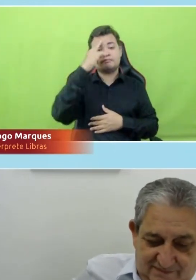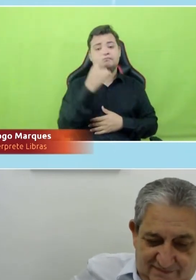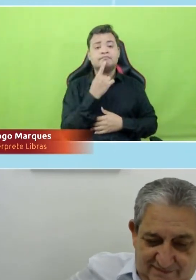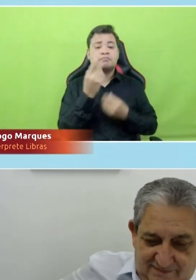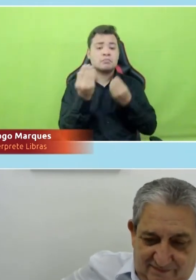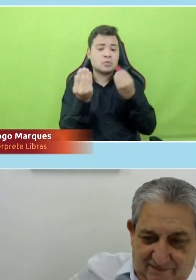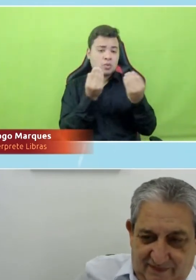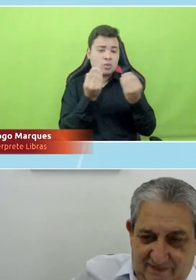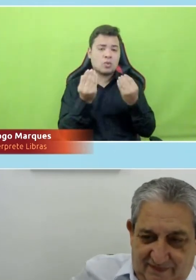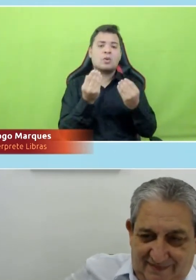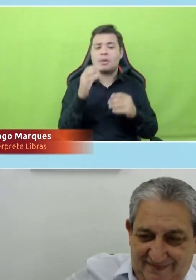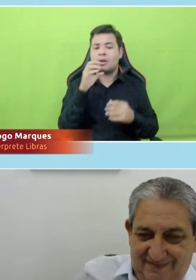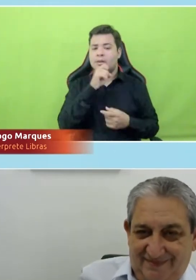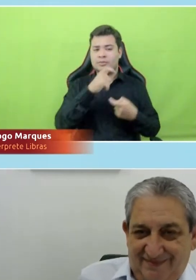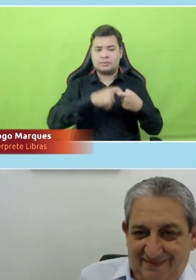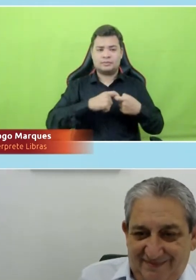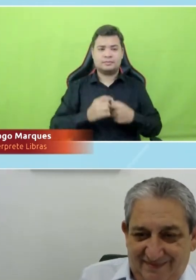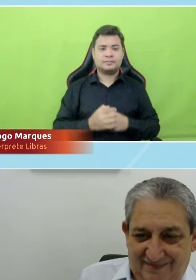sai daí não.